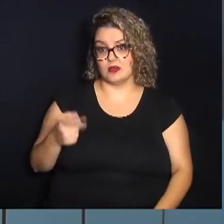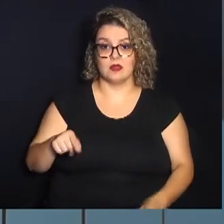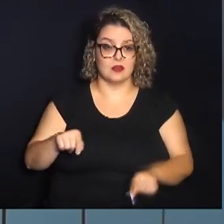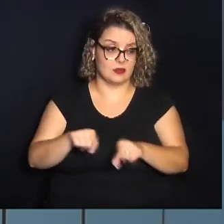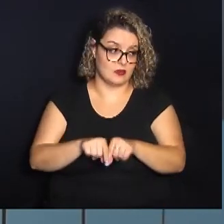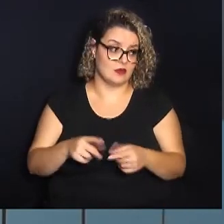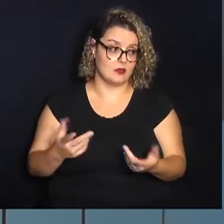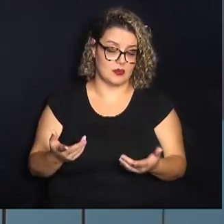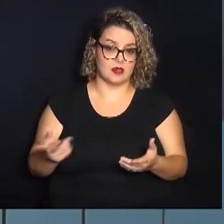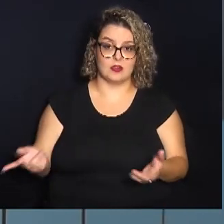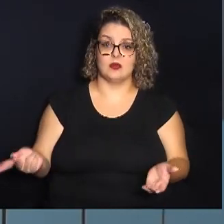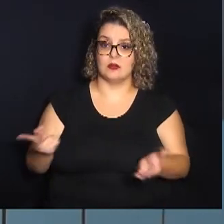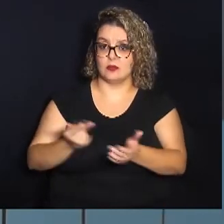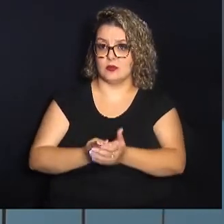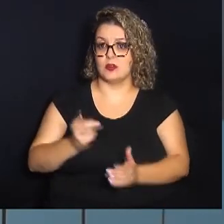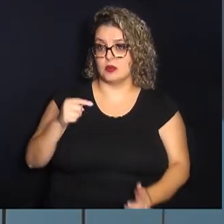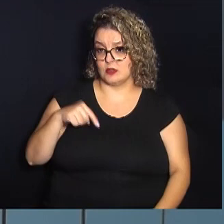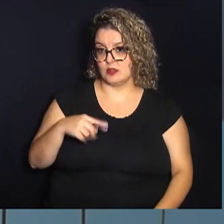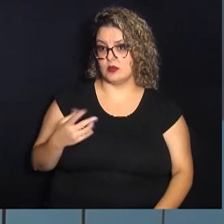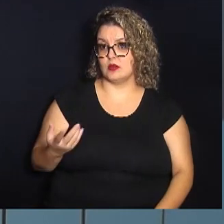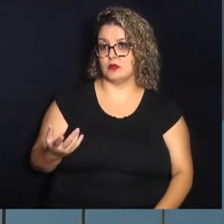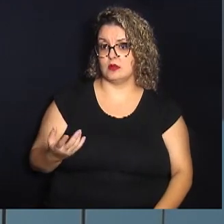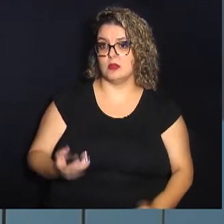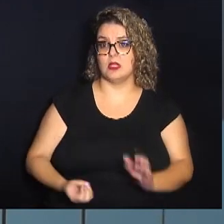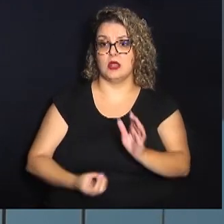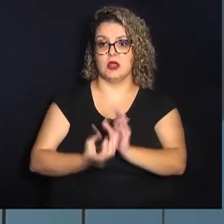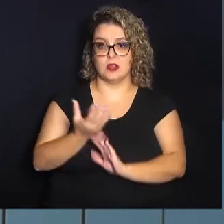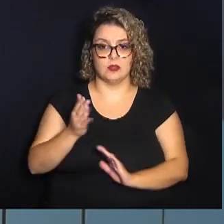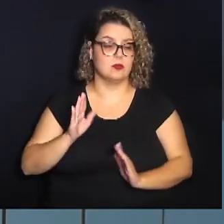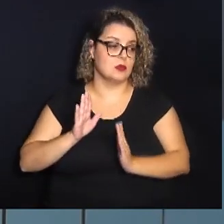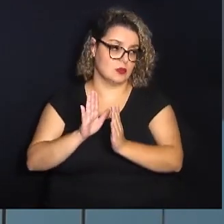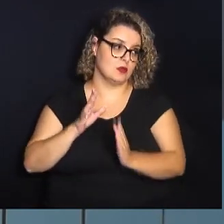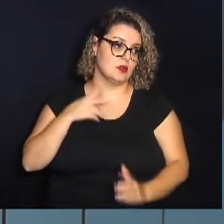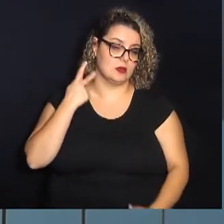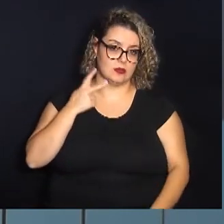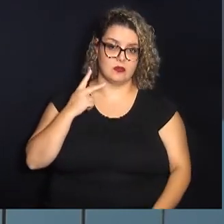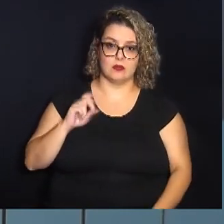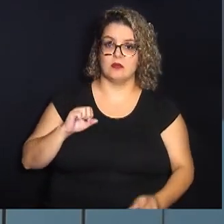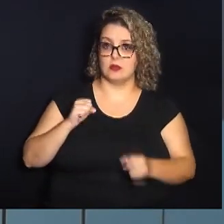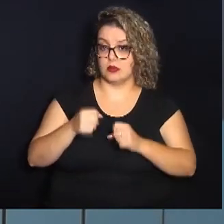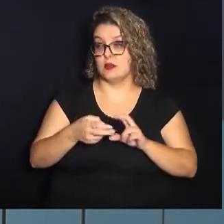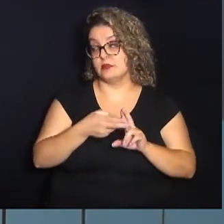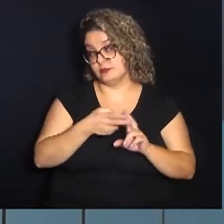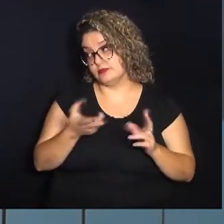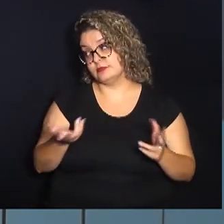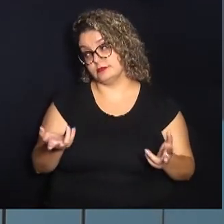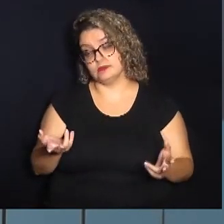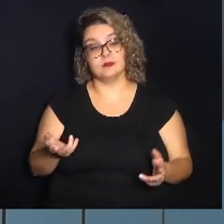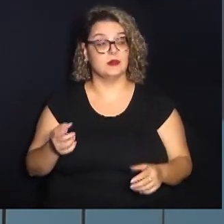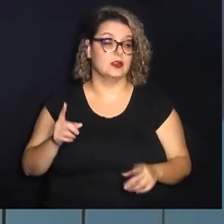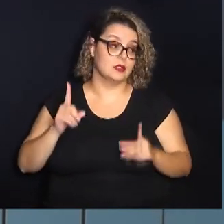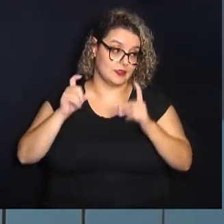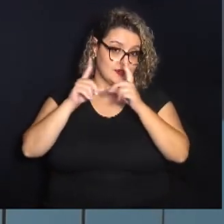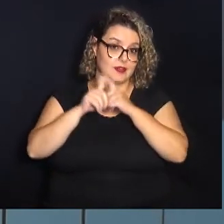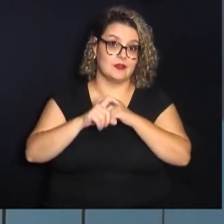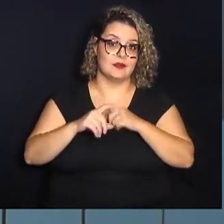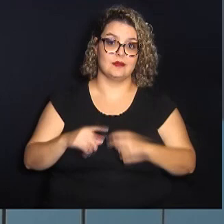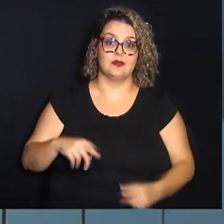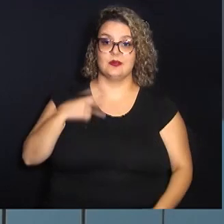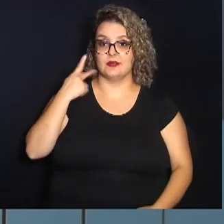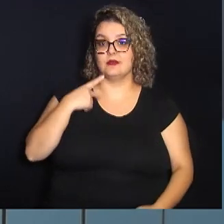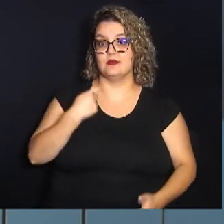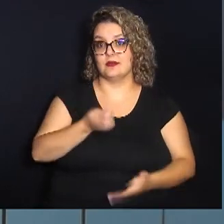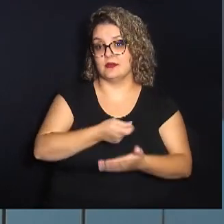gente protocolou aqui a criação de uma frente parlamentar em defesa do SUS, que está difícil dos vereadores assinarem aqui, a